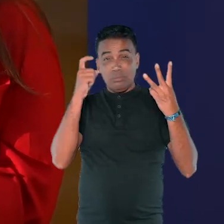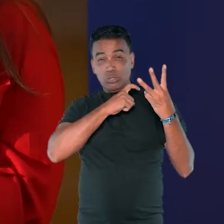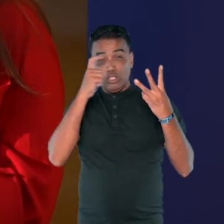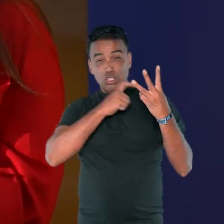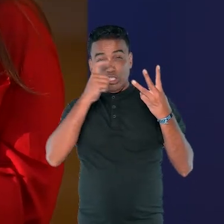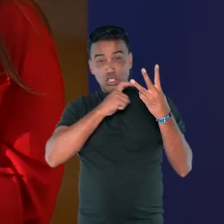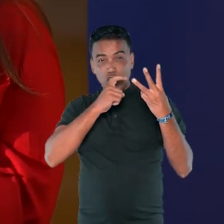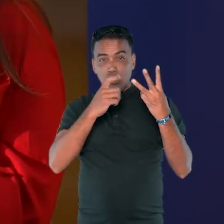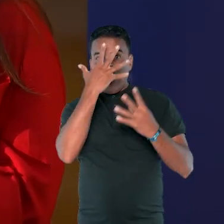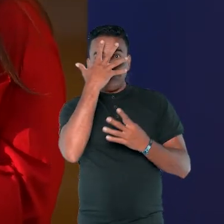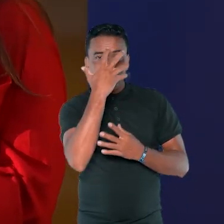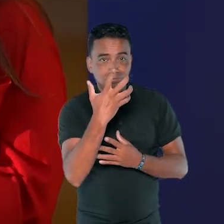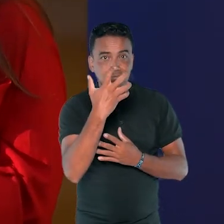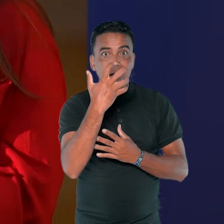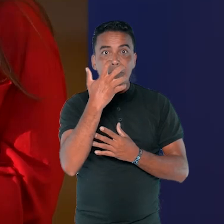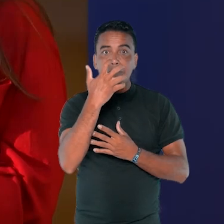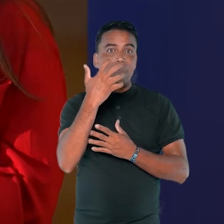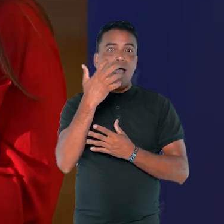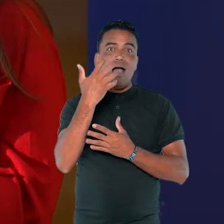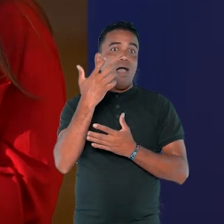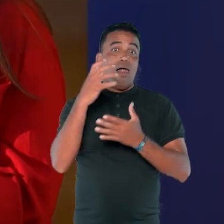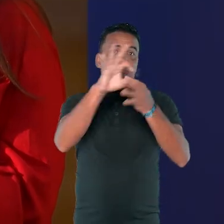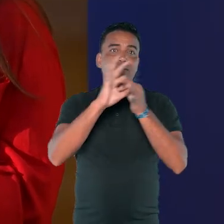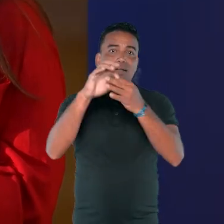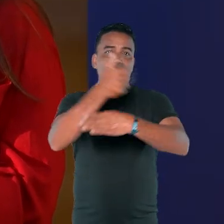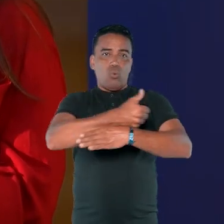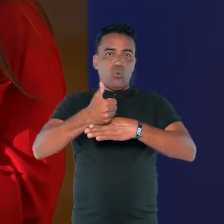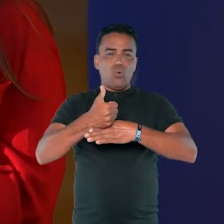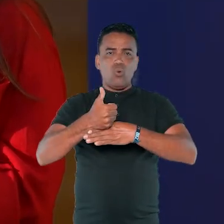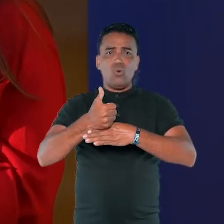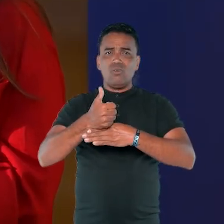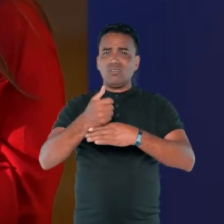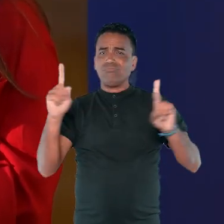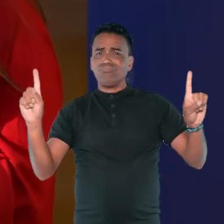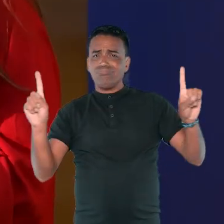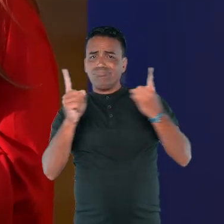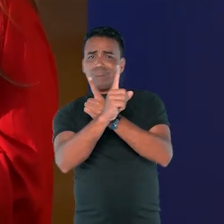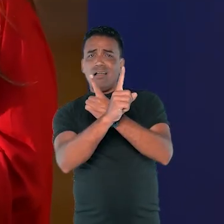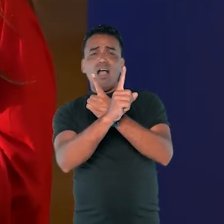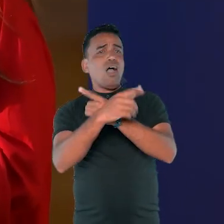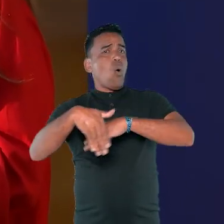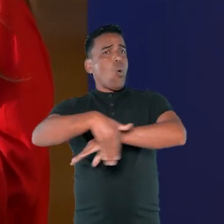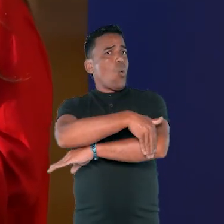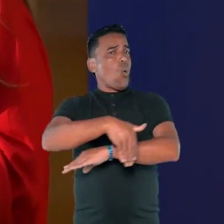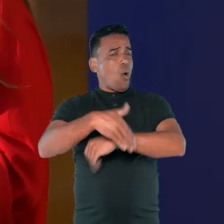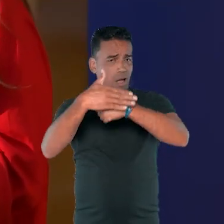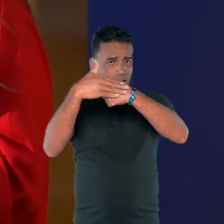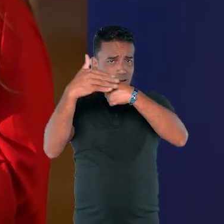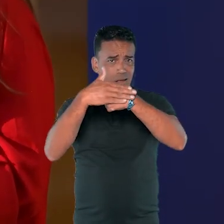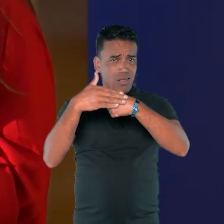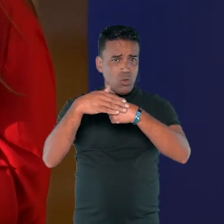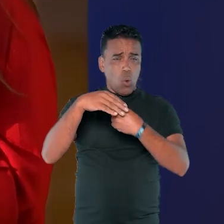da ordem moral. Quando cruzamos pelas ruas, não vejo nenhum carinho ou especial